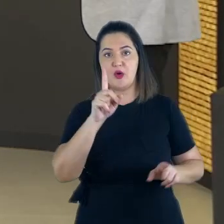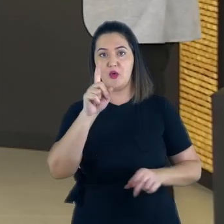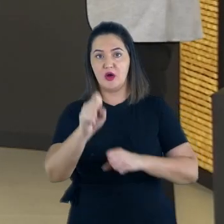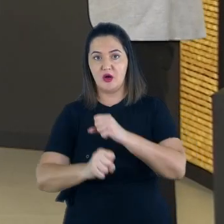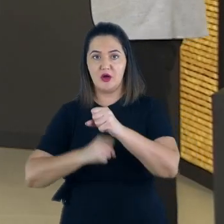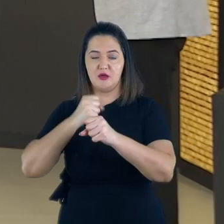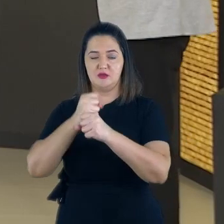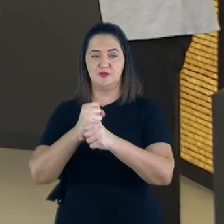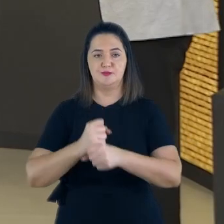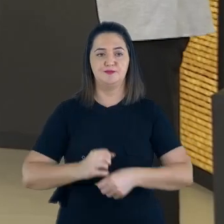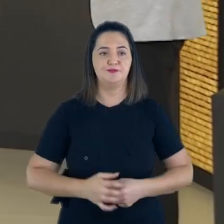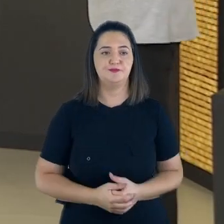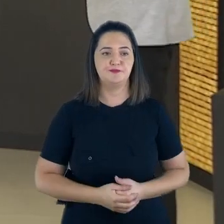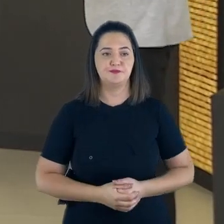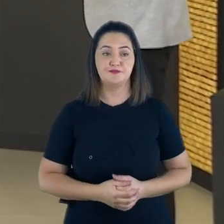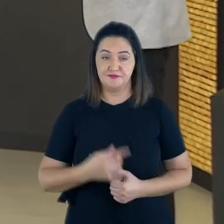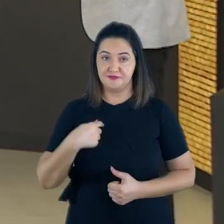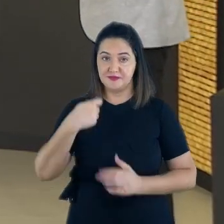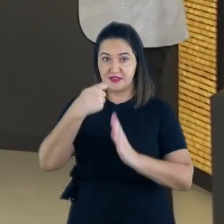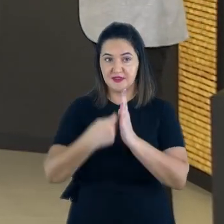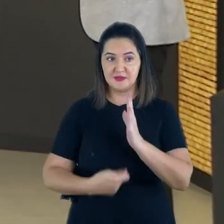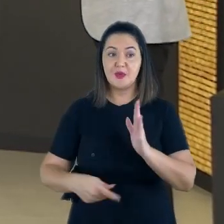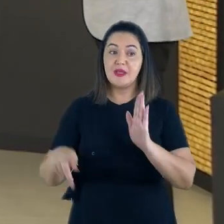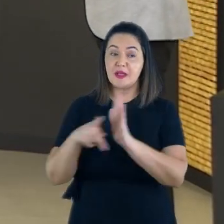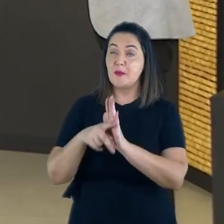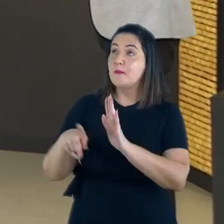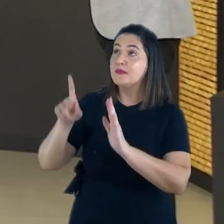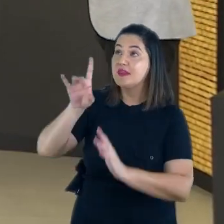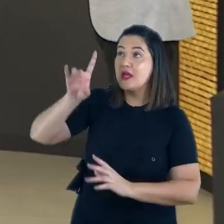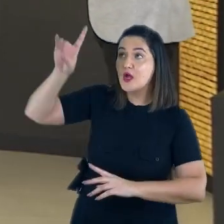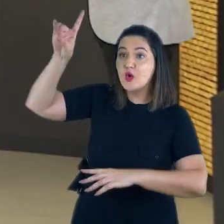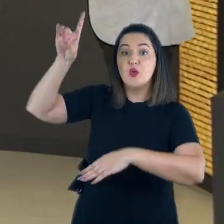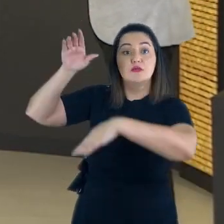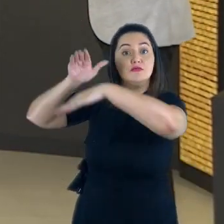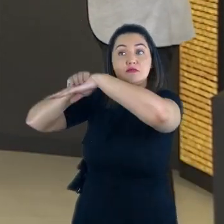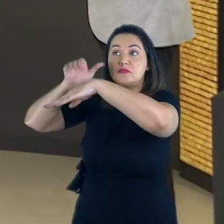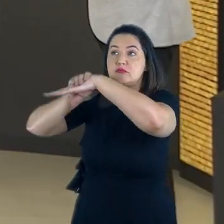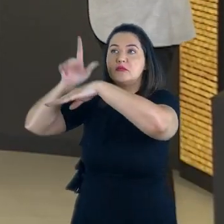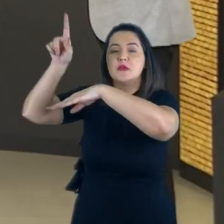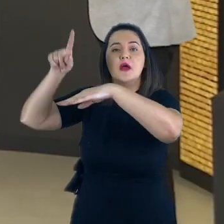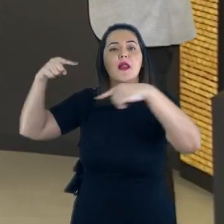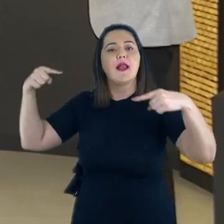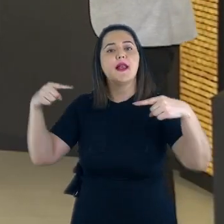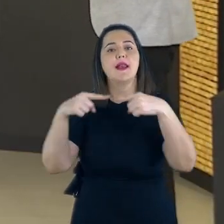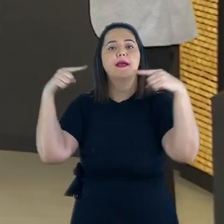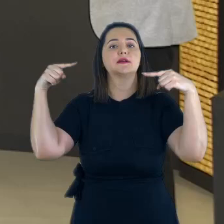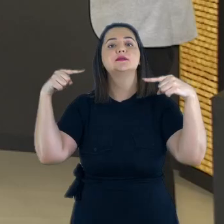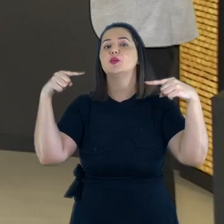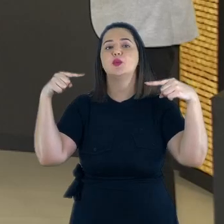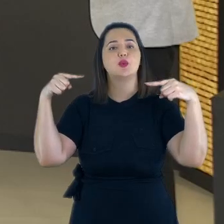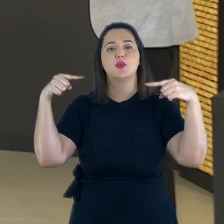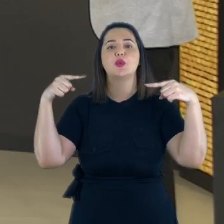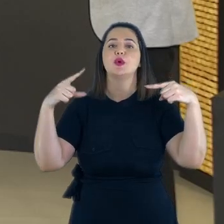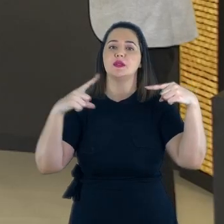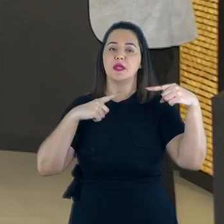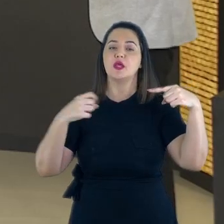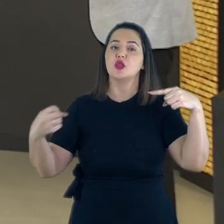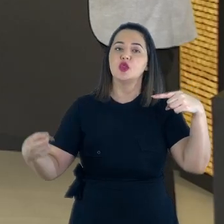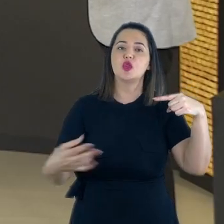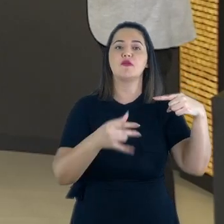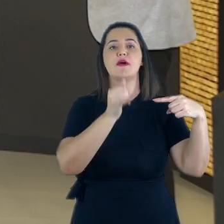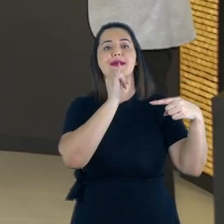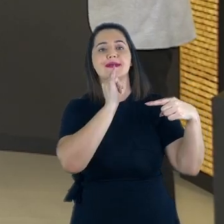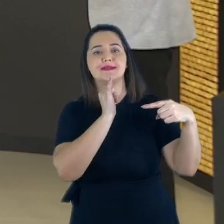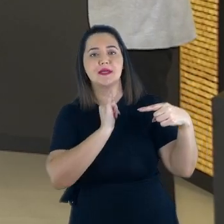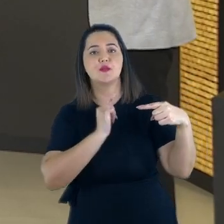tela. Temos, então, dos lábios do próprio Deus, a clara relação estabelecida nesse notável